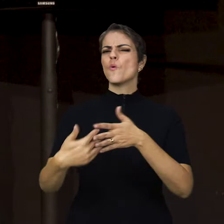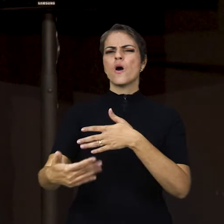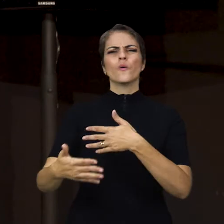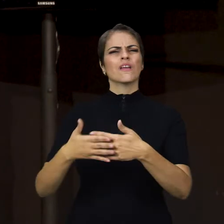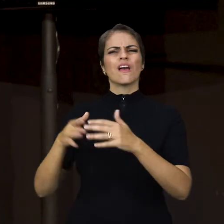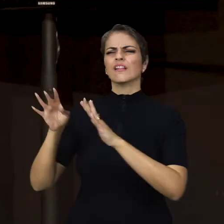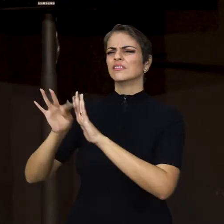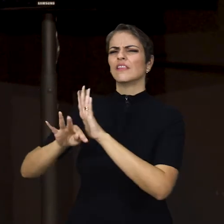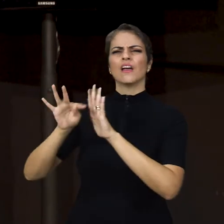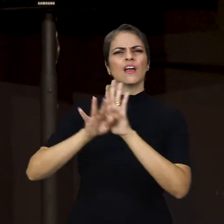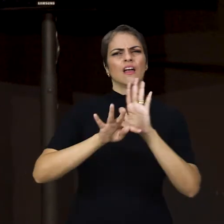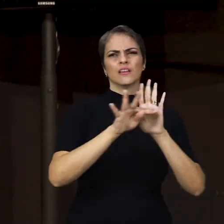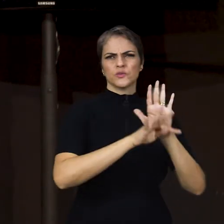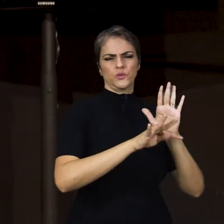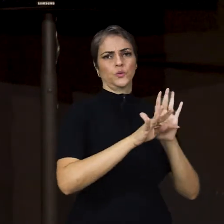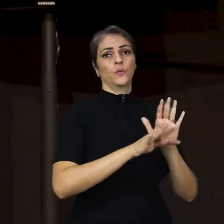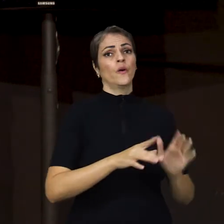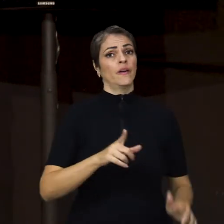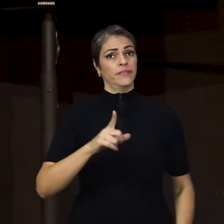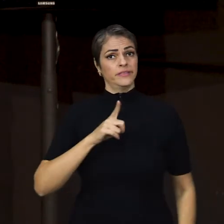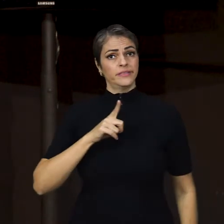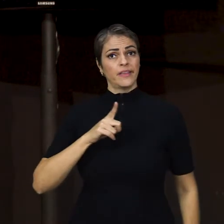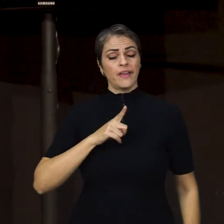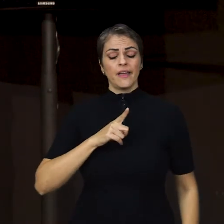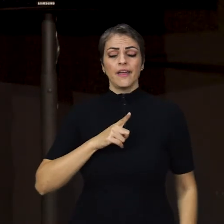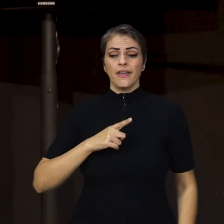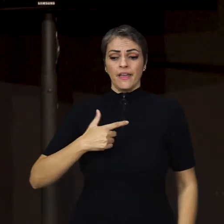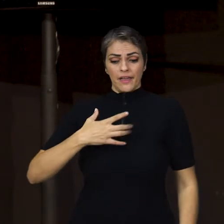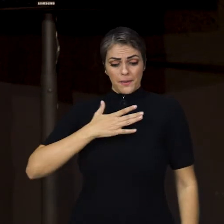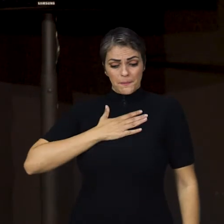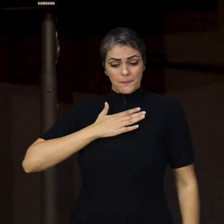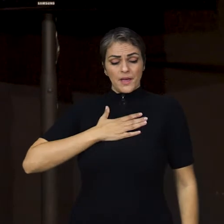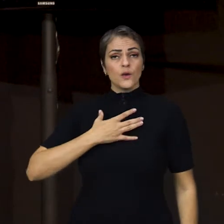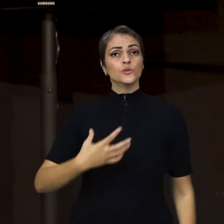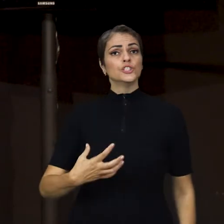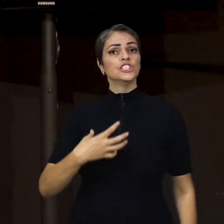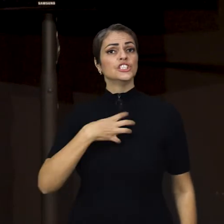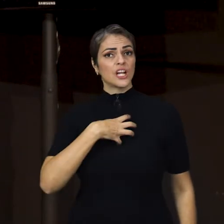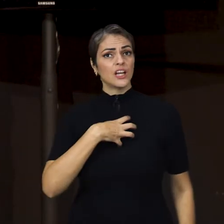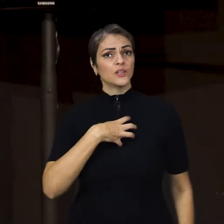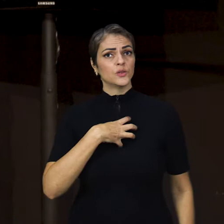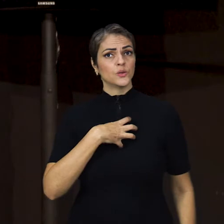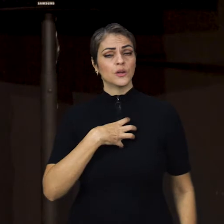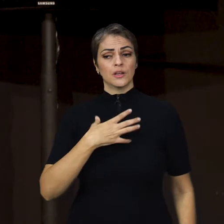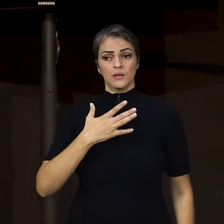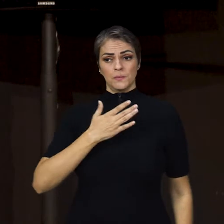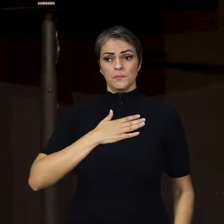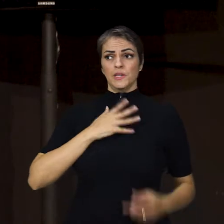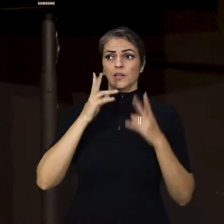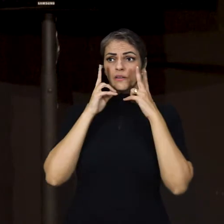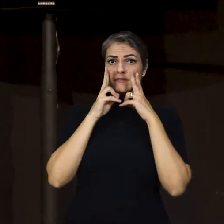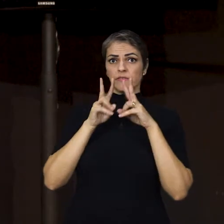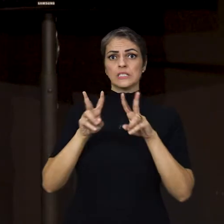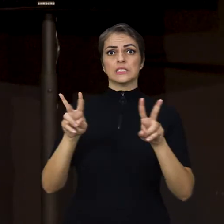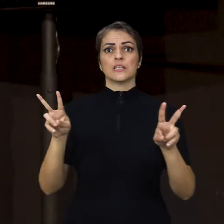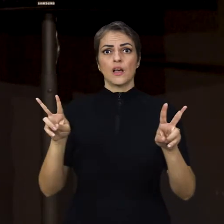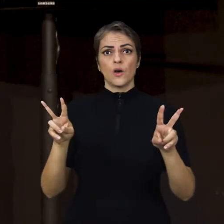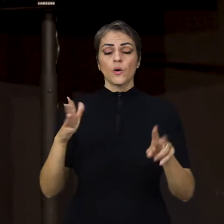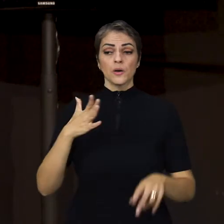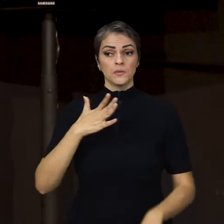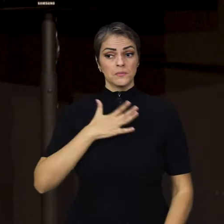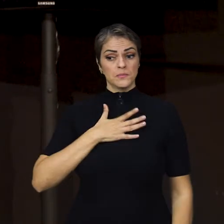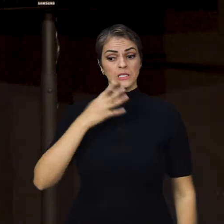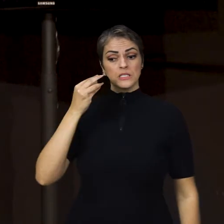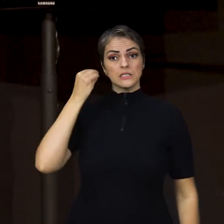mas qualquer texto, eu trago comigo quem eu sou. Eu trago comigo os meus pressupostos, eu trago comigo as